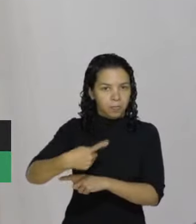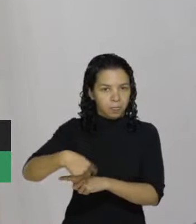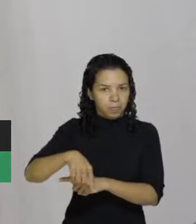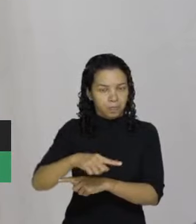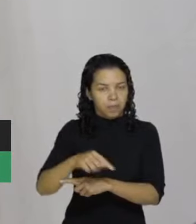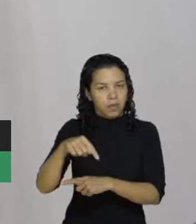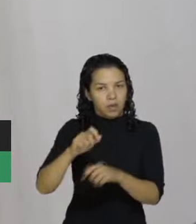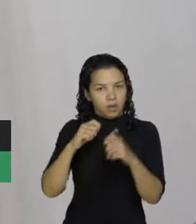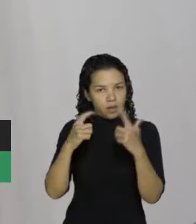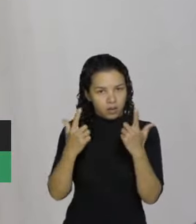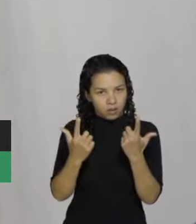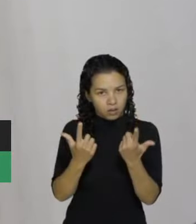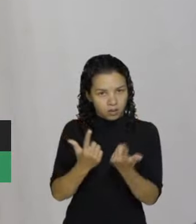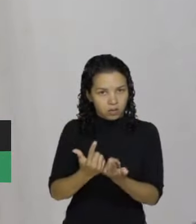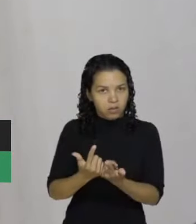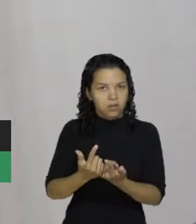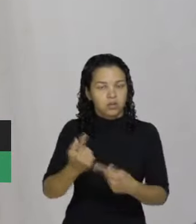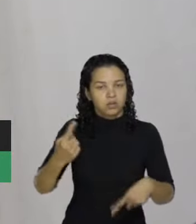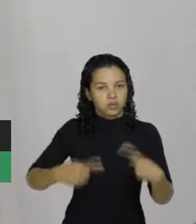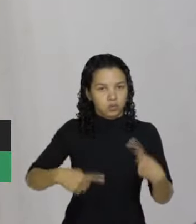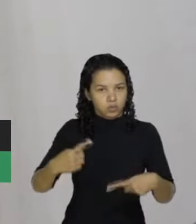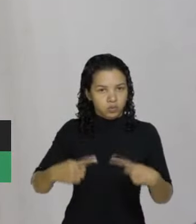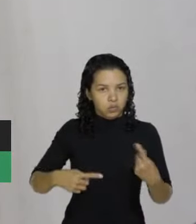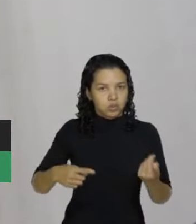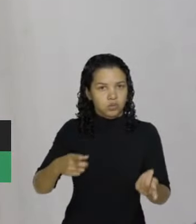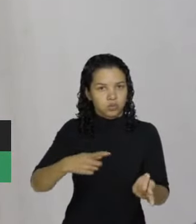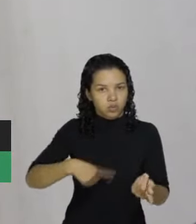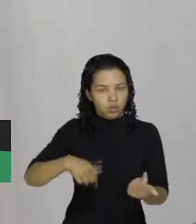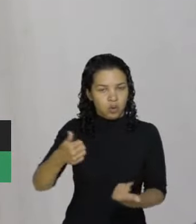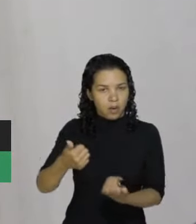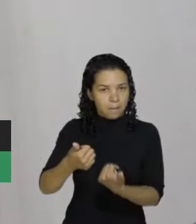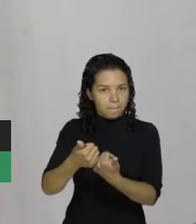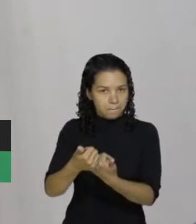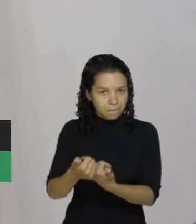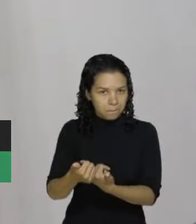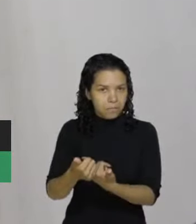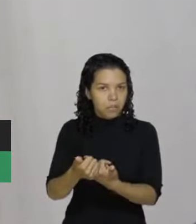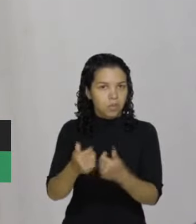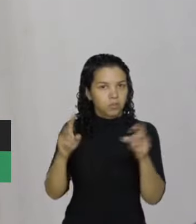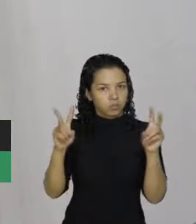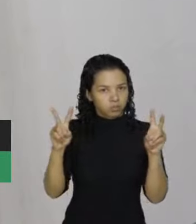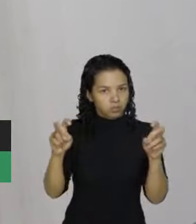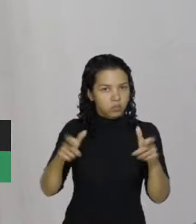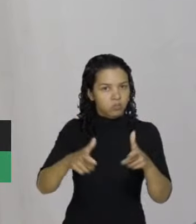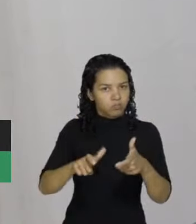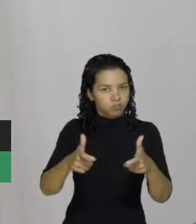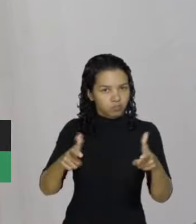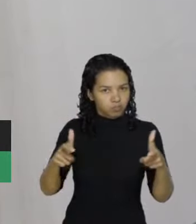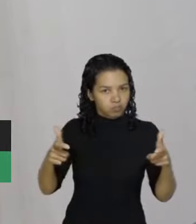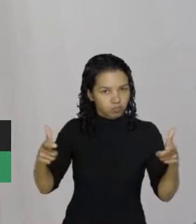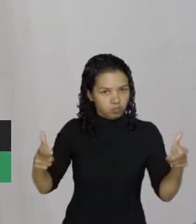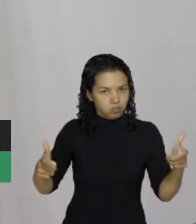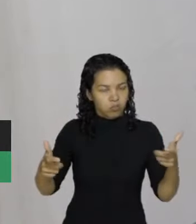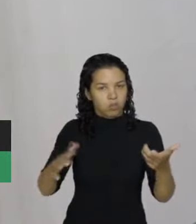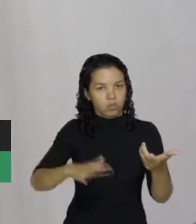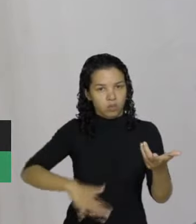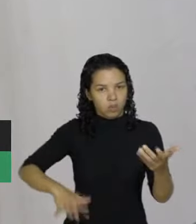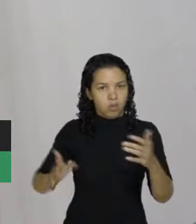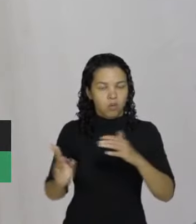também, novamente hipotecar todo o nosso apoio a esse fator de imenso crescimento na área da maricultura. Ouço o